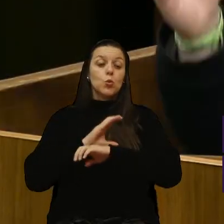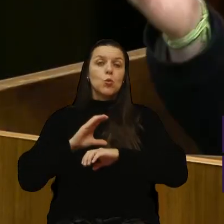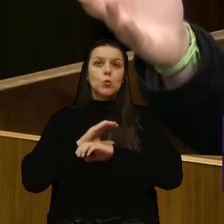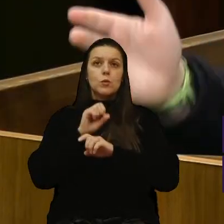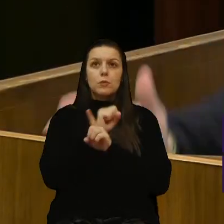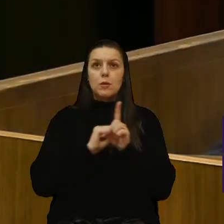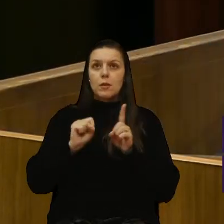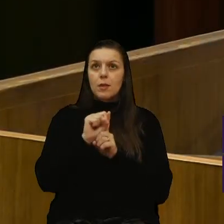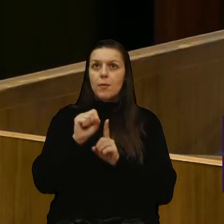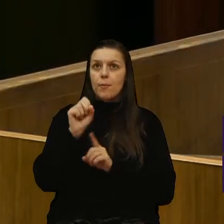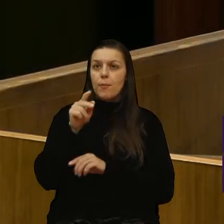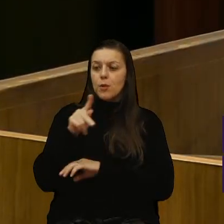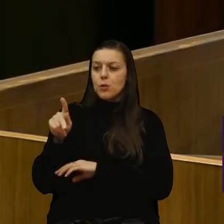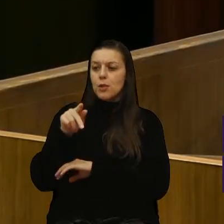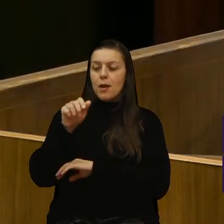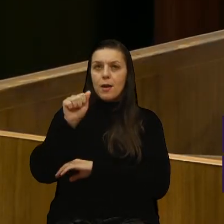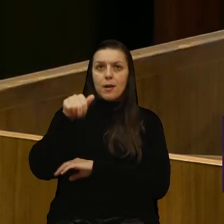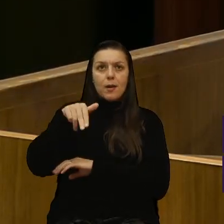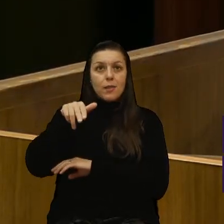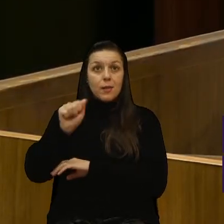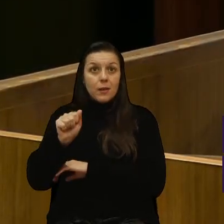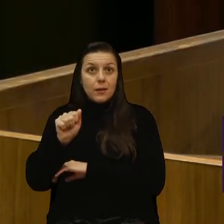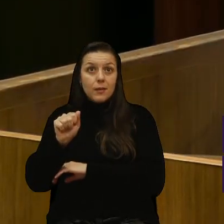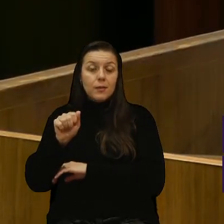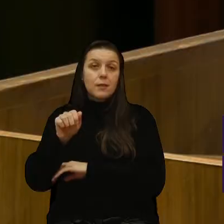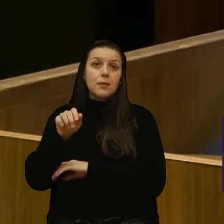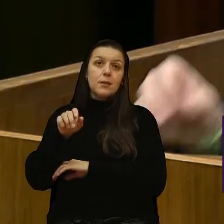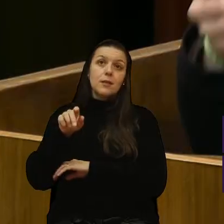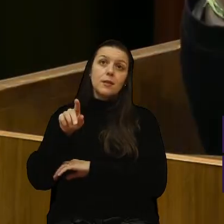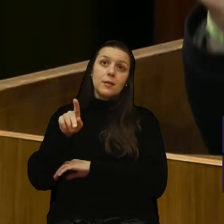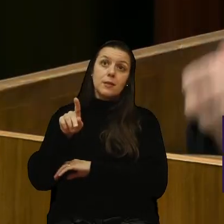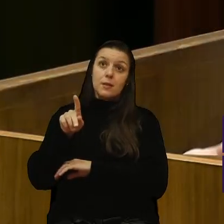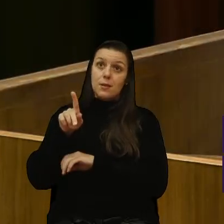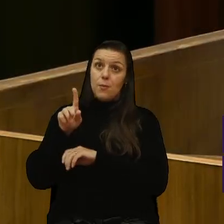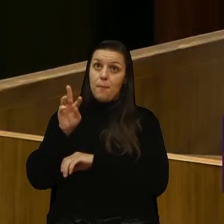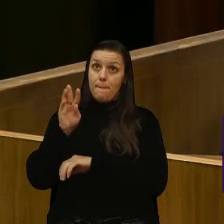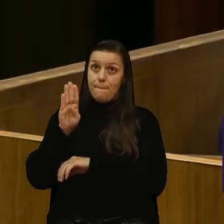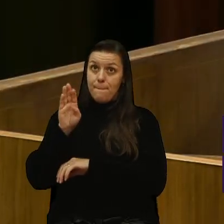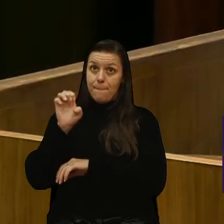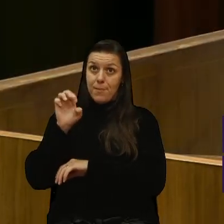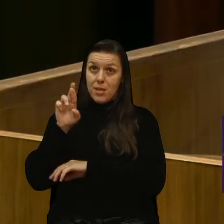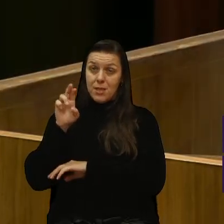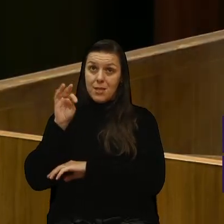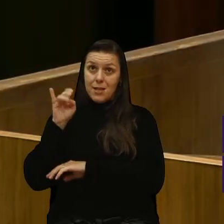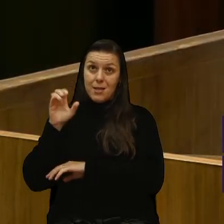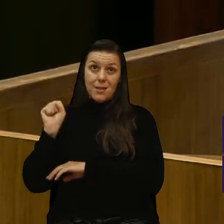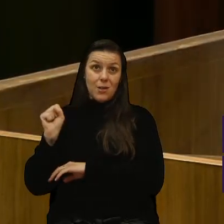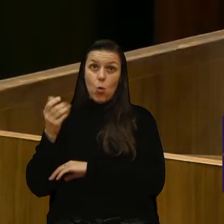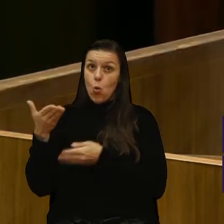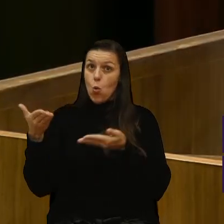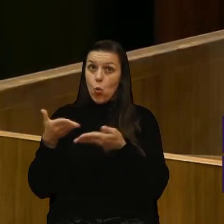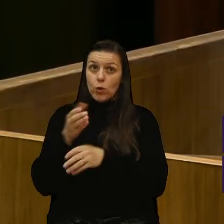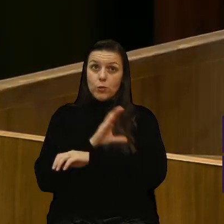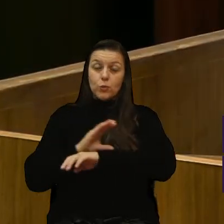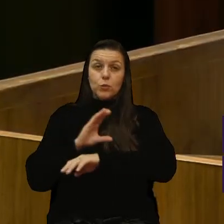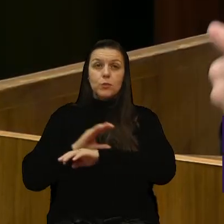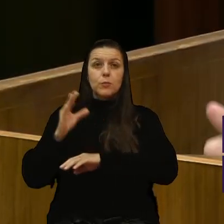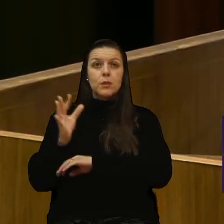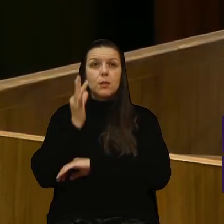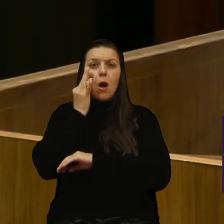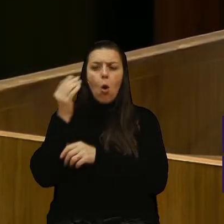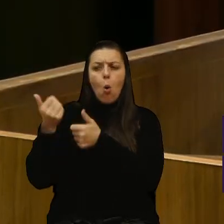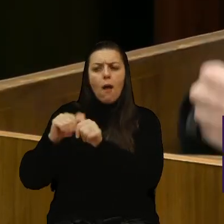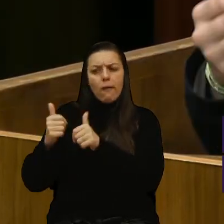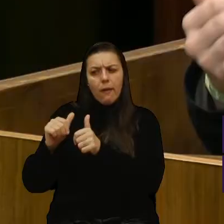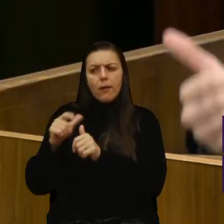Ana e da professora Elizabeth Bertelli? Se hoje nós temos um curso presencial extremamente qualificado, que é uma